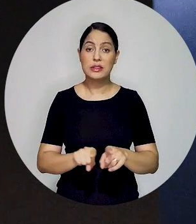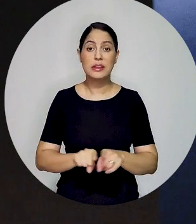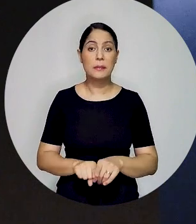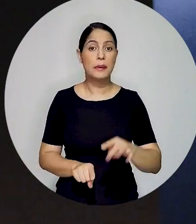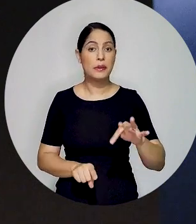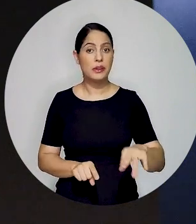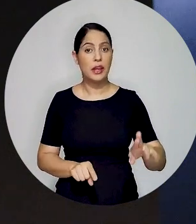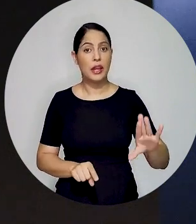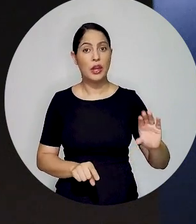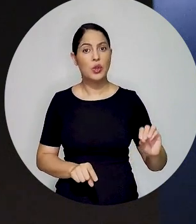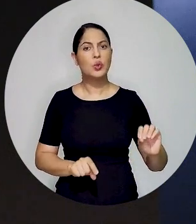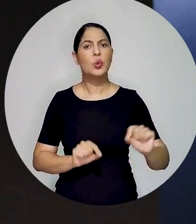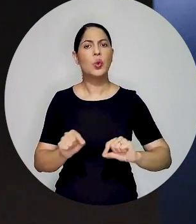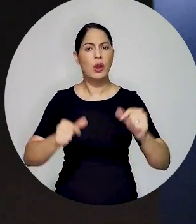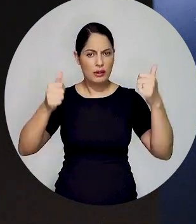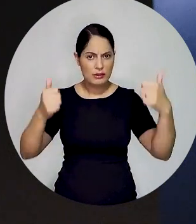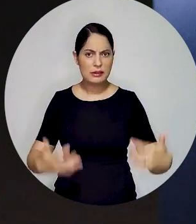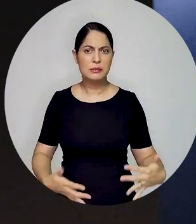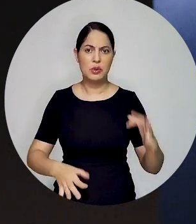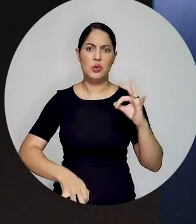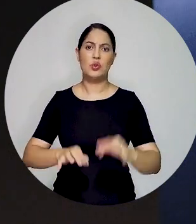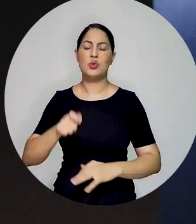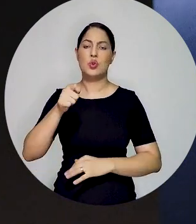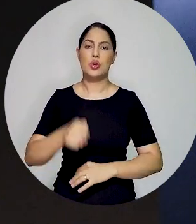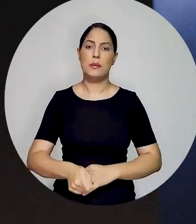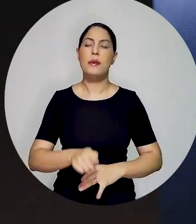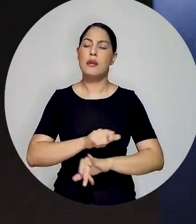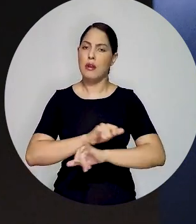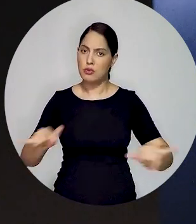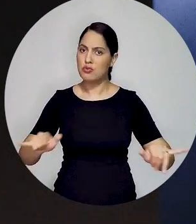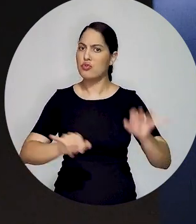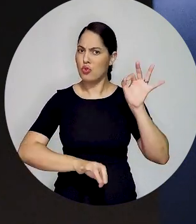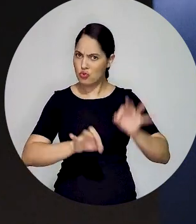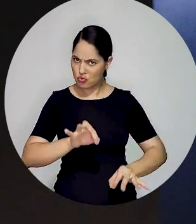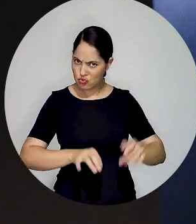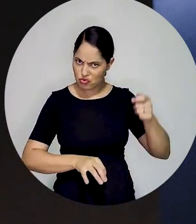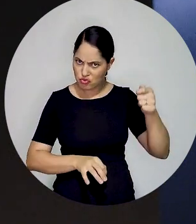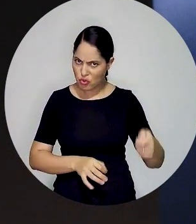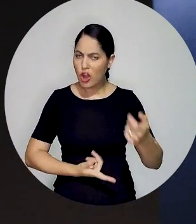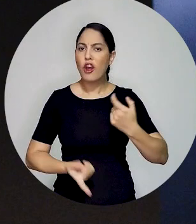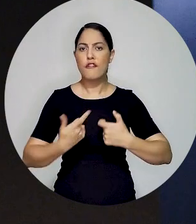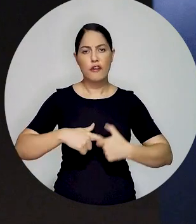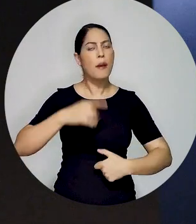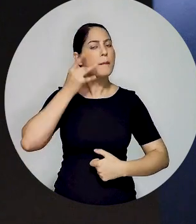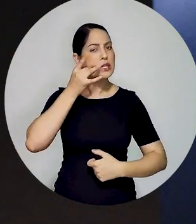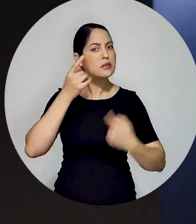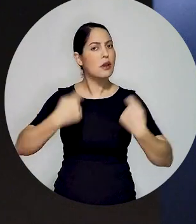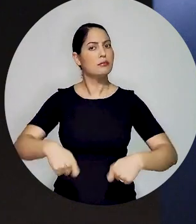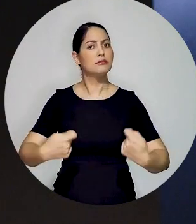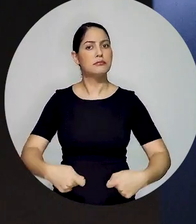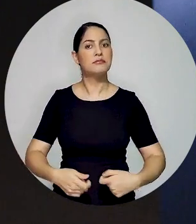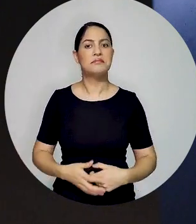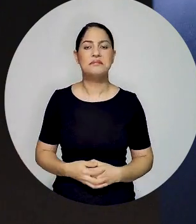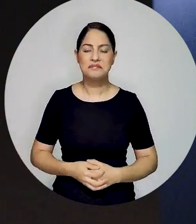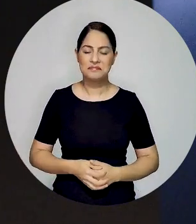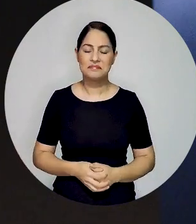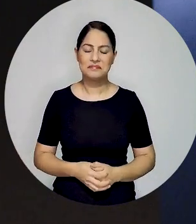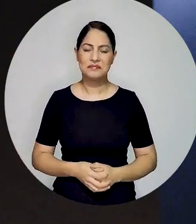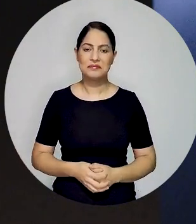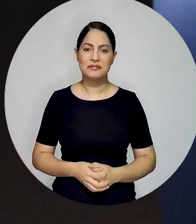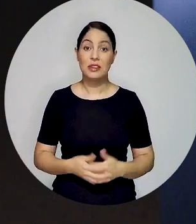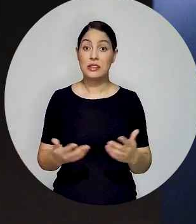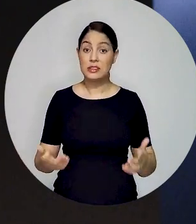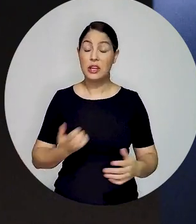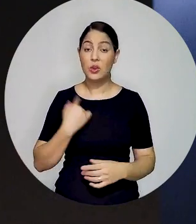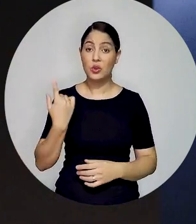e representantes da advocacia, Marcos Vinícius Jardim e Marcelo Terto, também participaram do julgamento, que decidiu pela volta